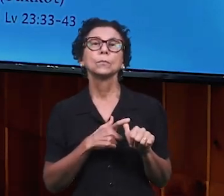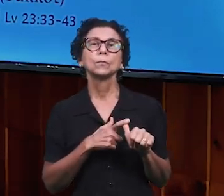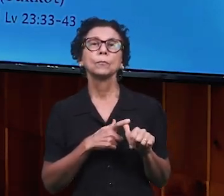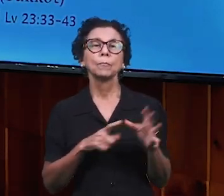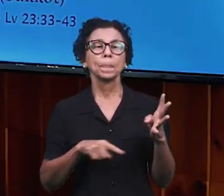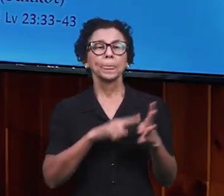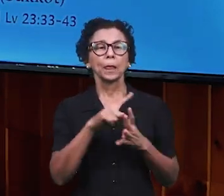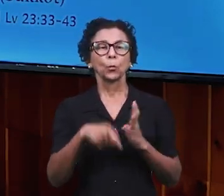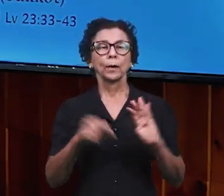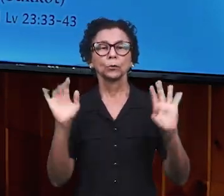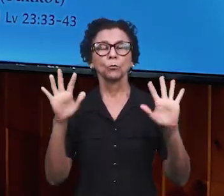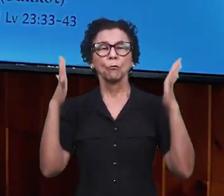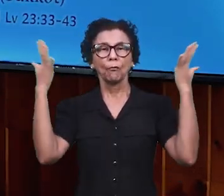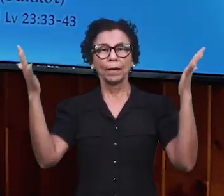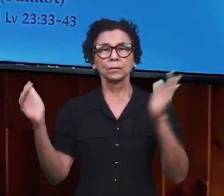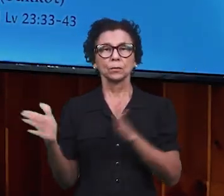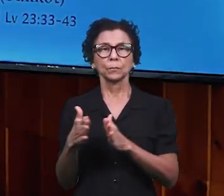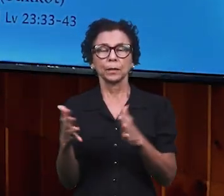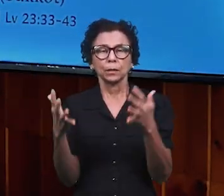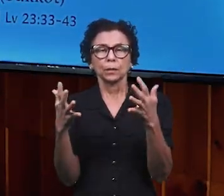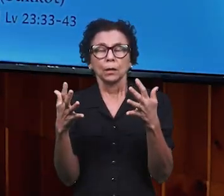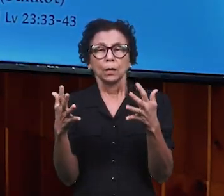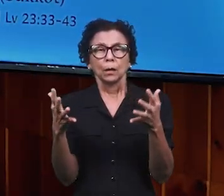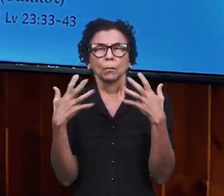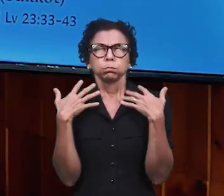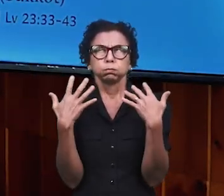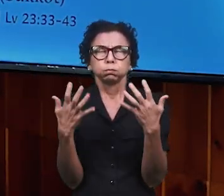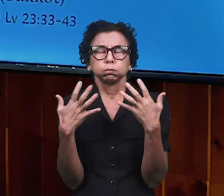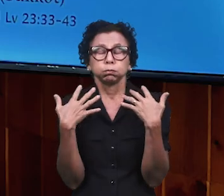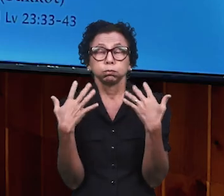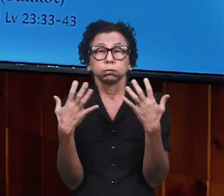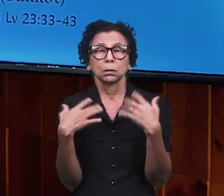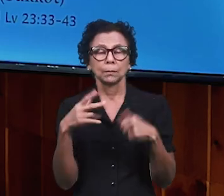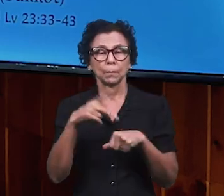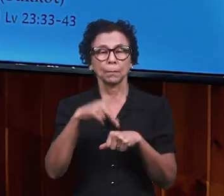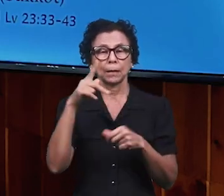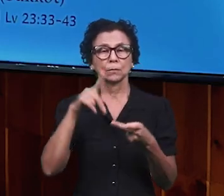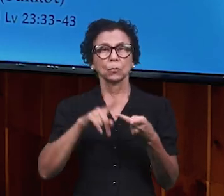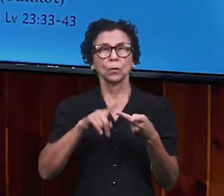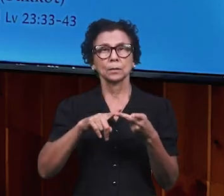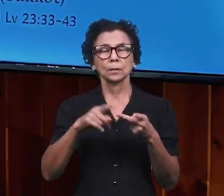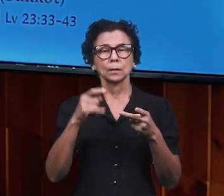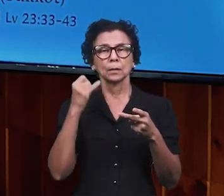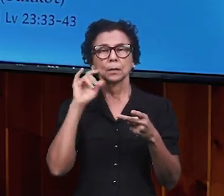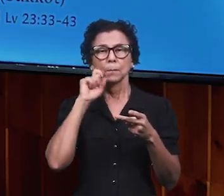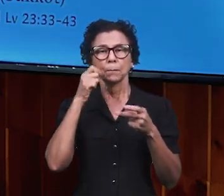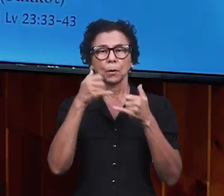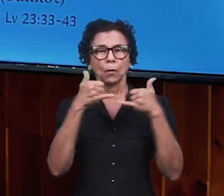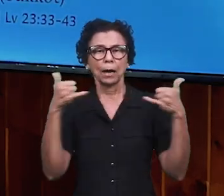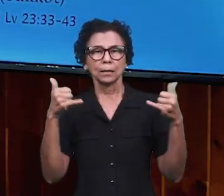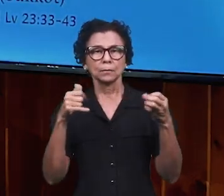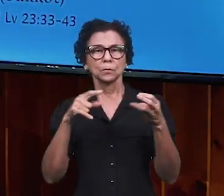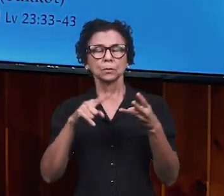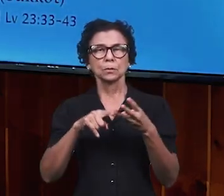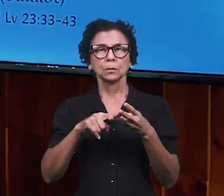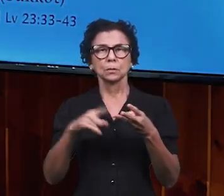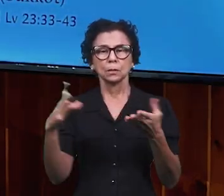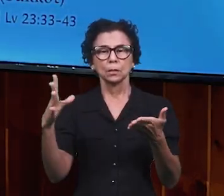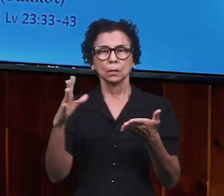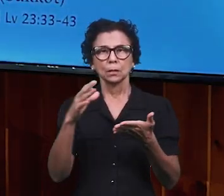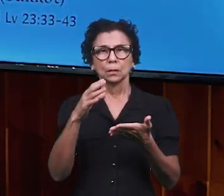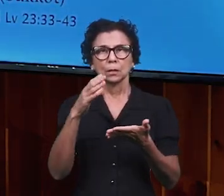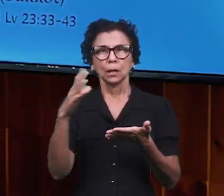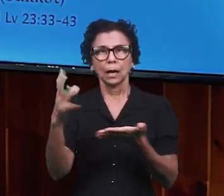4 festas da primavera. E aqui estão elas: Páscoa, Pães Asmos, Primícias